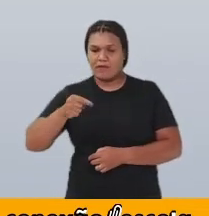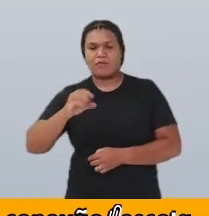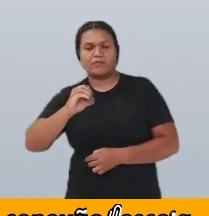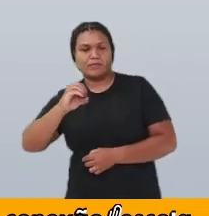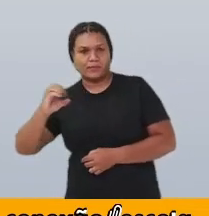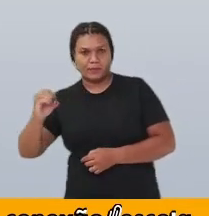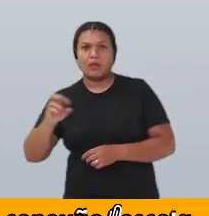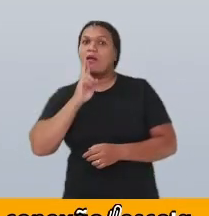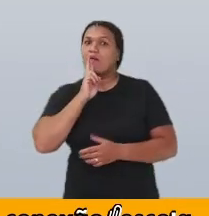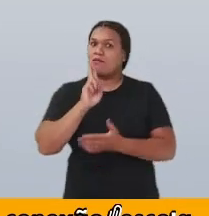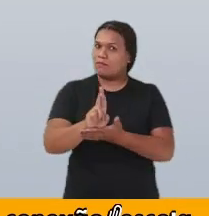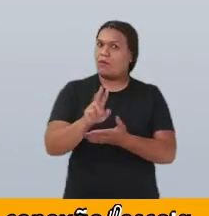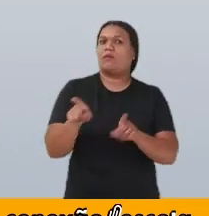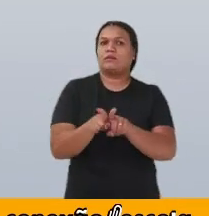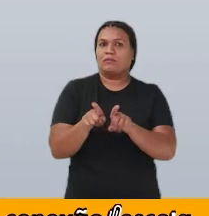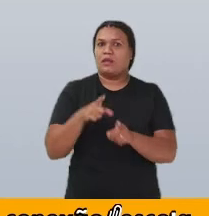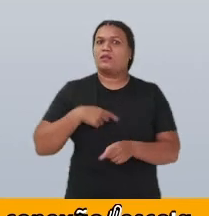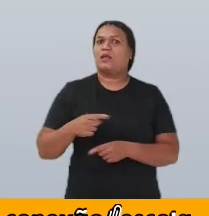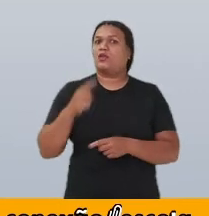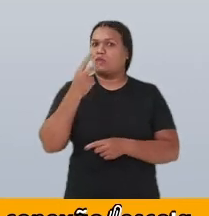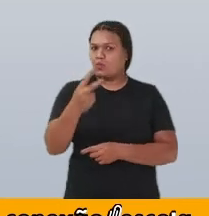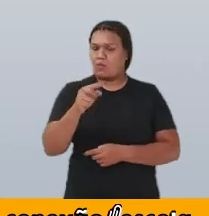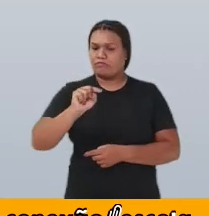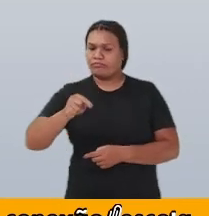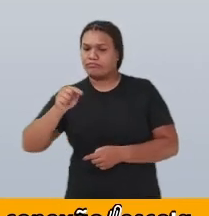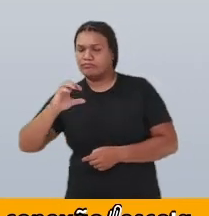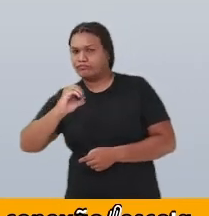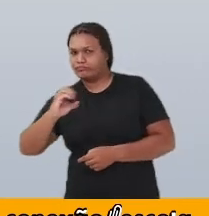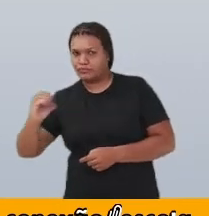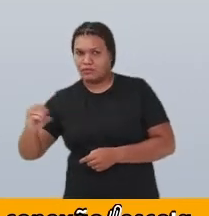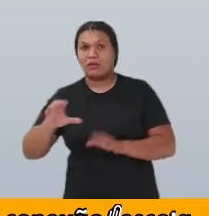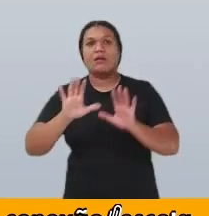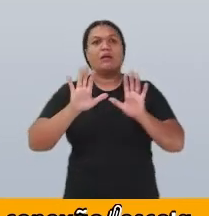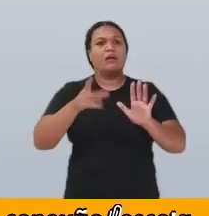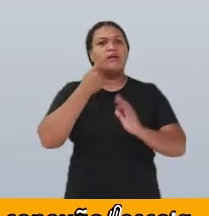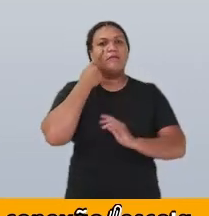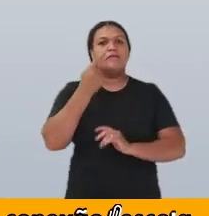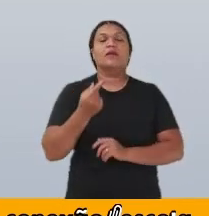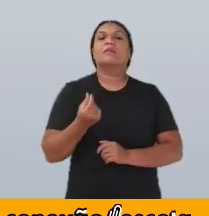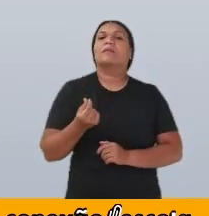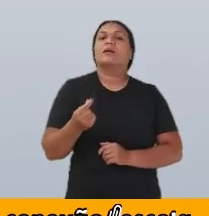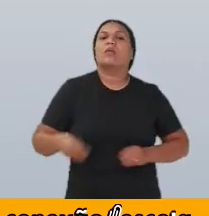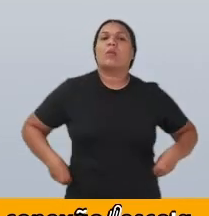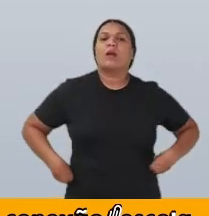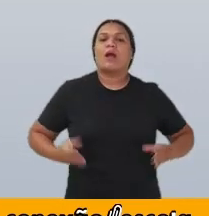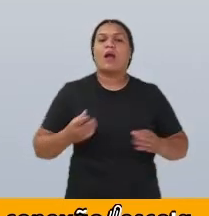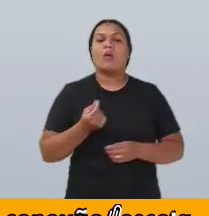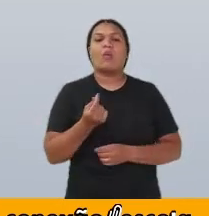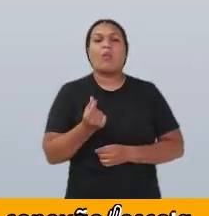a resposta também terá duas casas decimais. Então, o custo é de R$